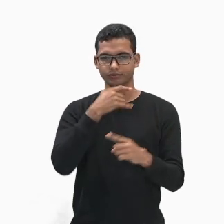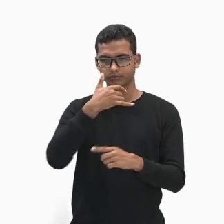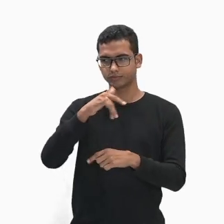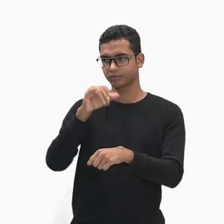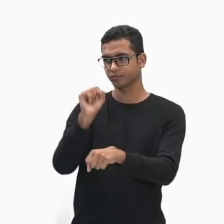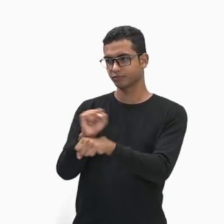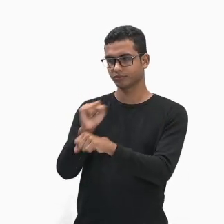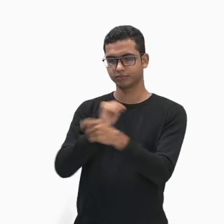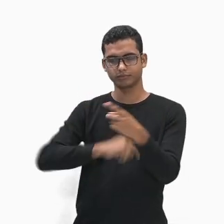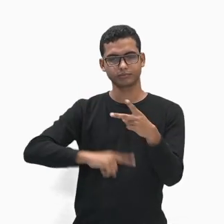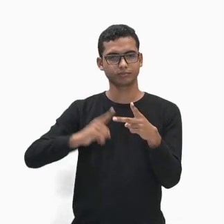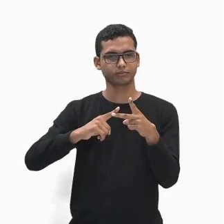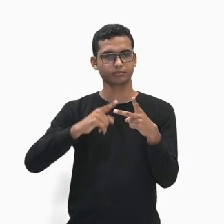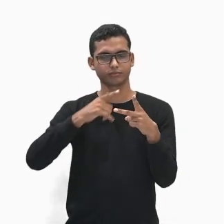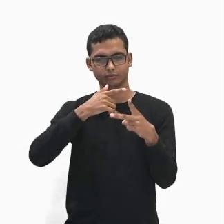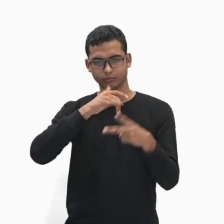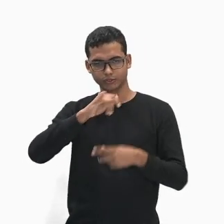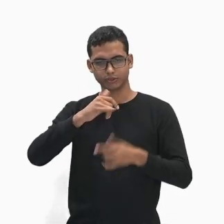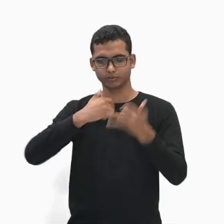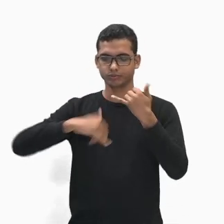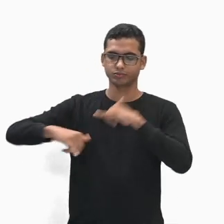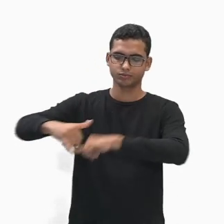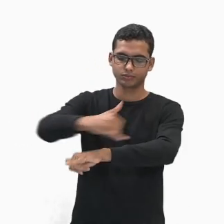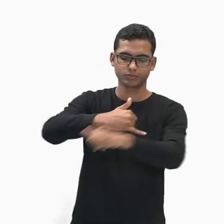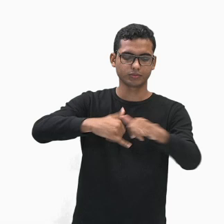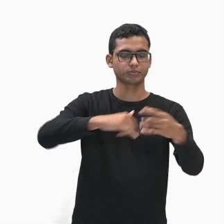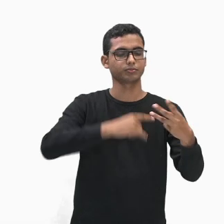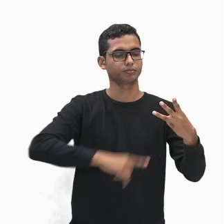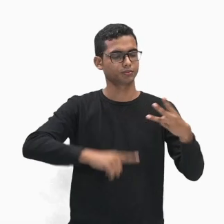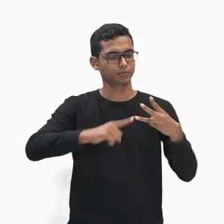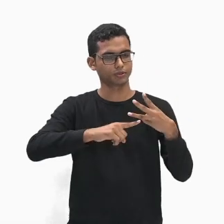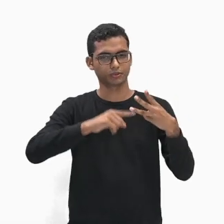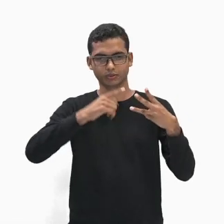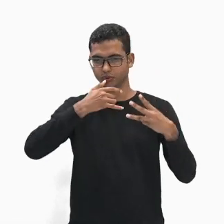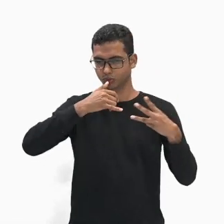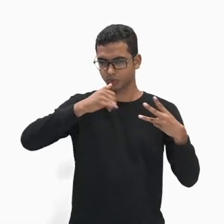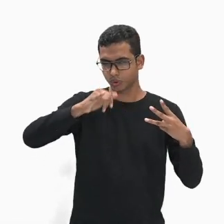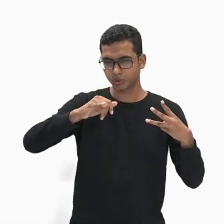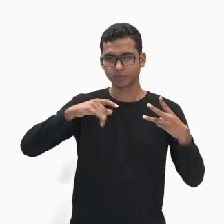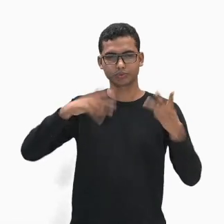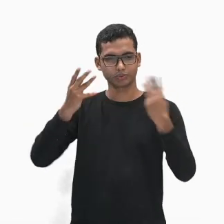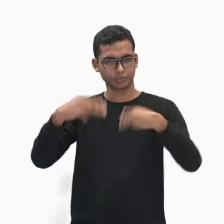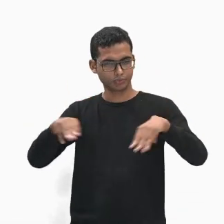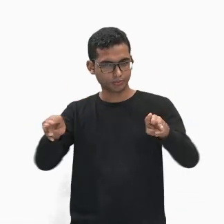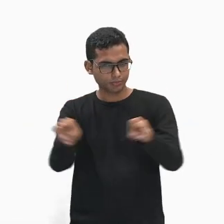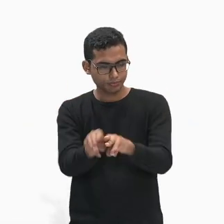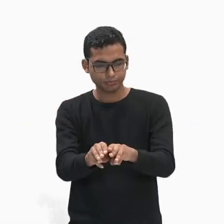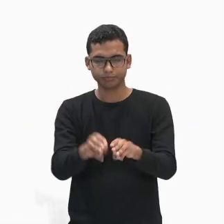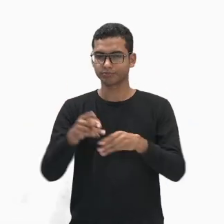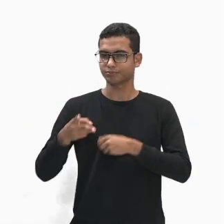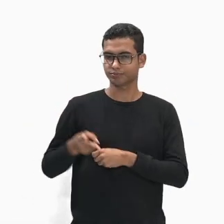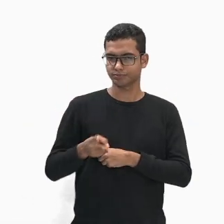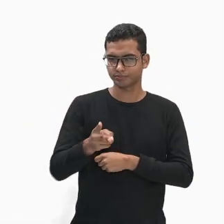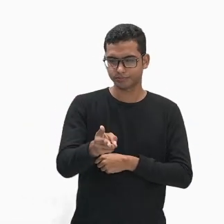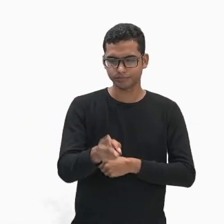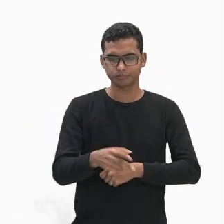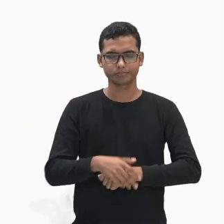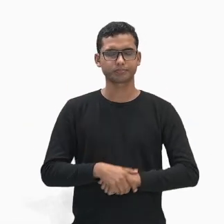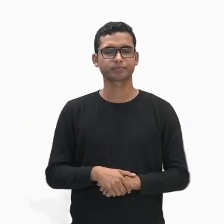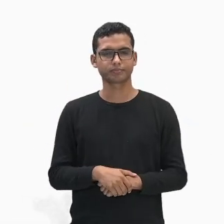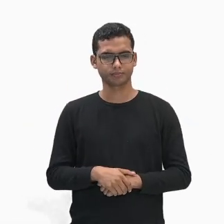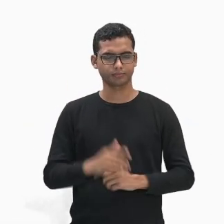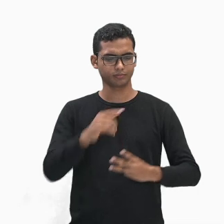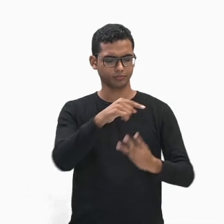a eletrodinâmica e o eletromagnetismo. Claro que para termos aí essas